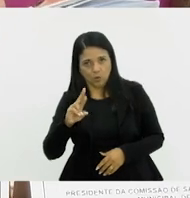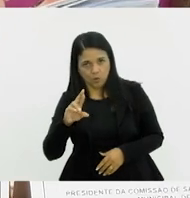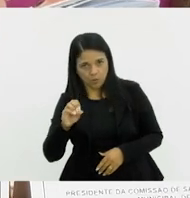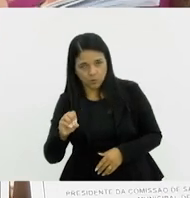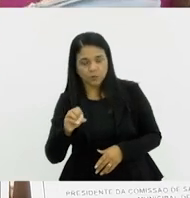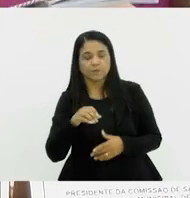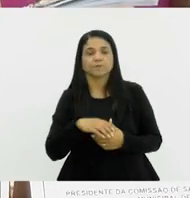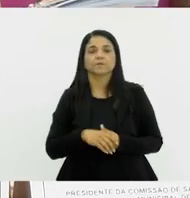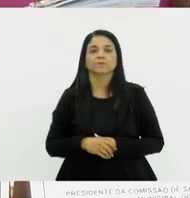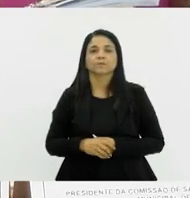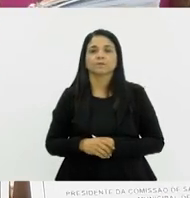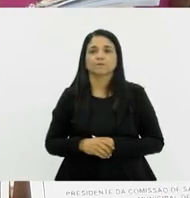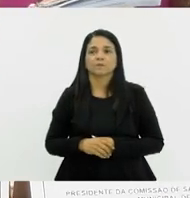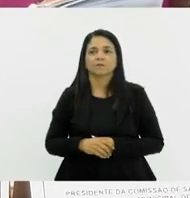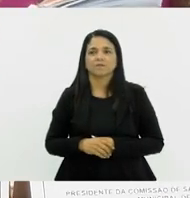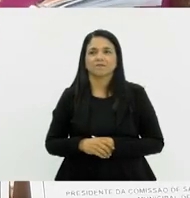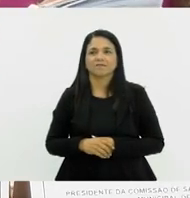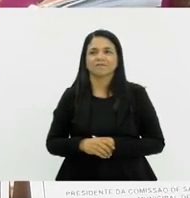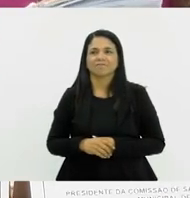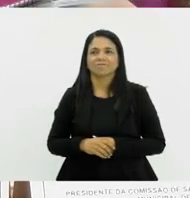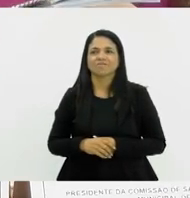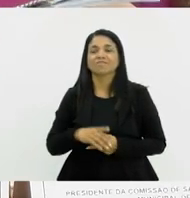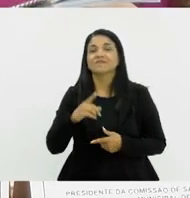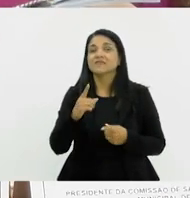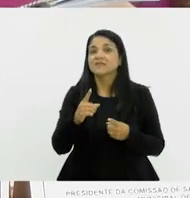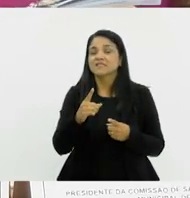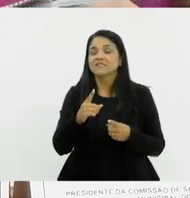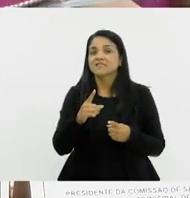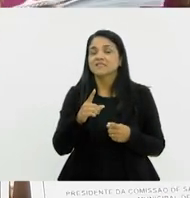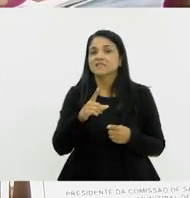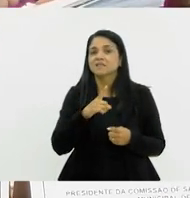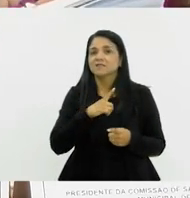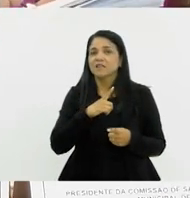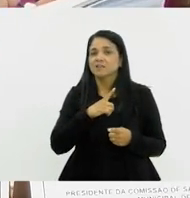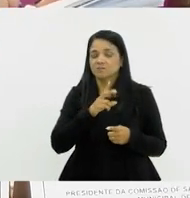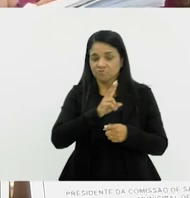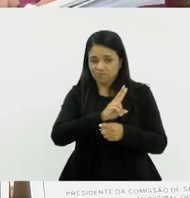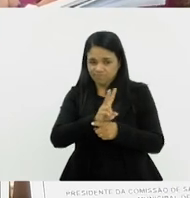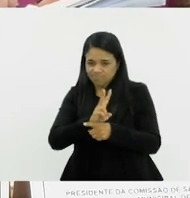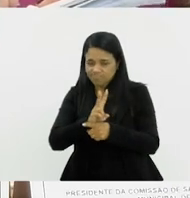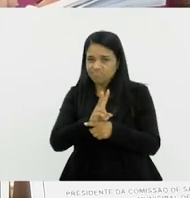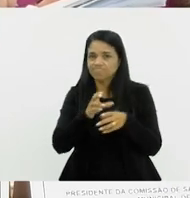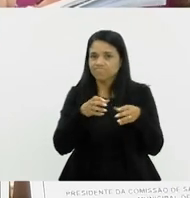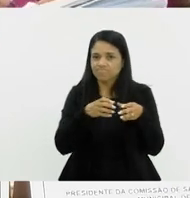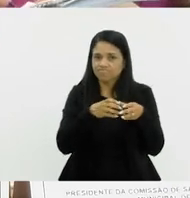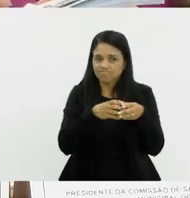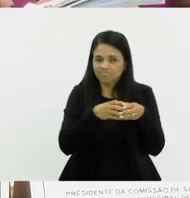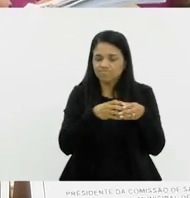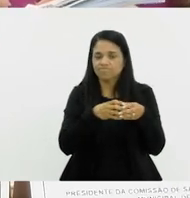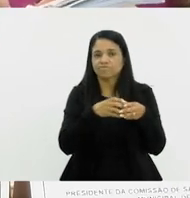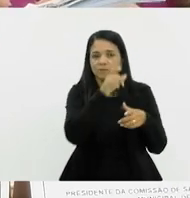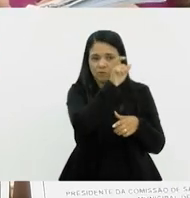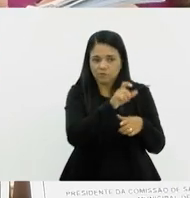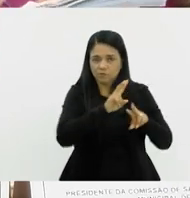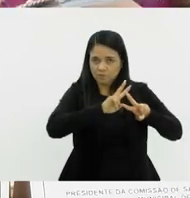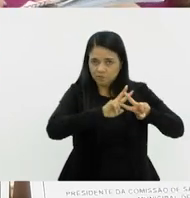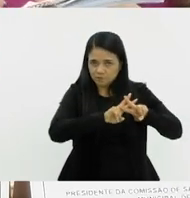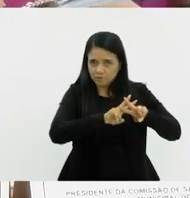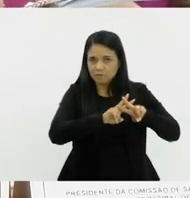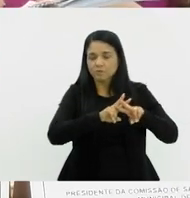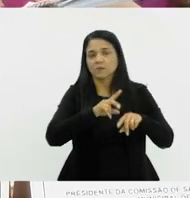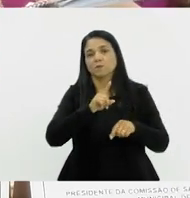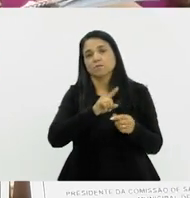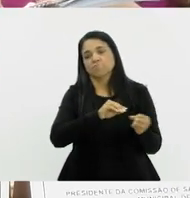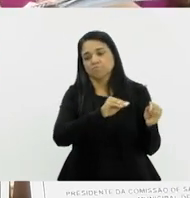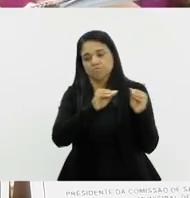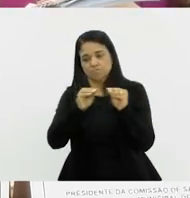sanatório, né? Falo de sanitário da TBE. Quanto à escolta exclusiva para transporte do PPL ao sanatório,